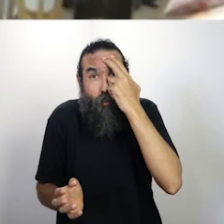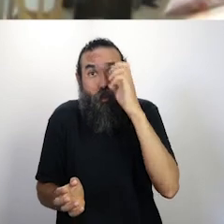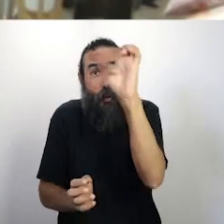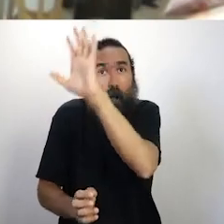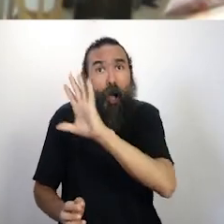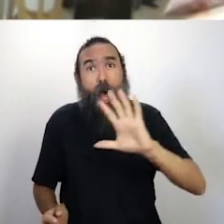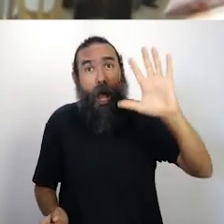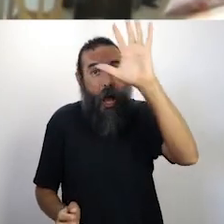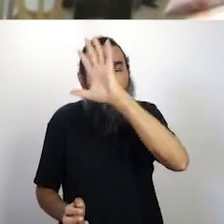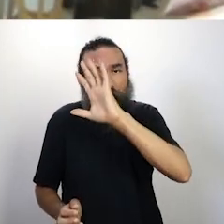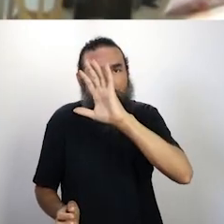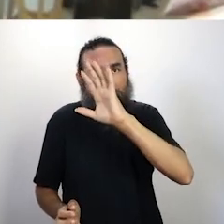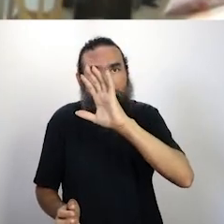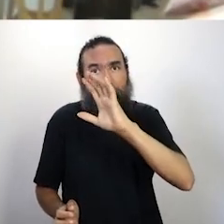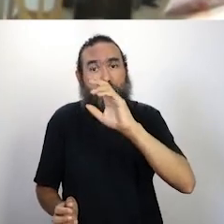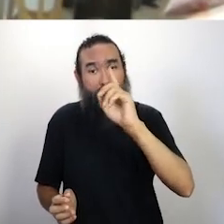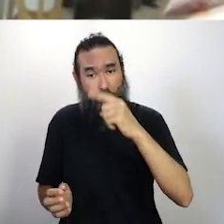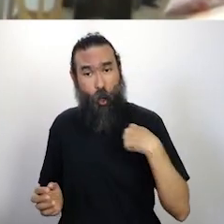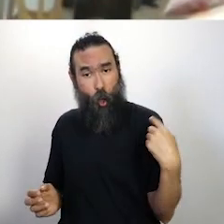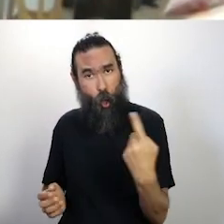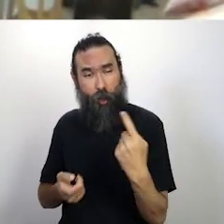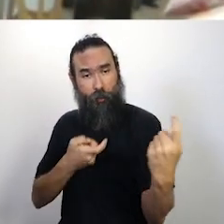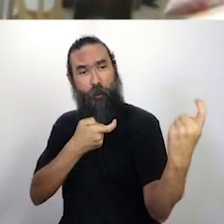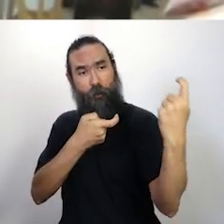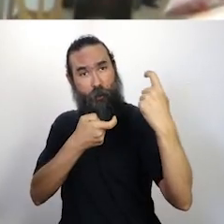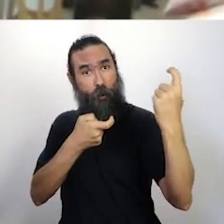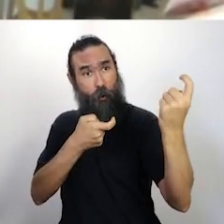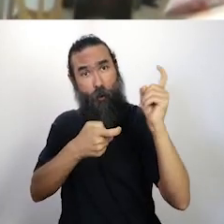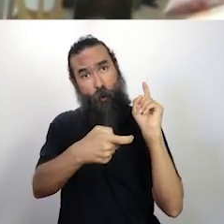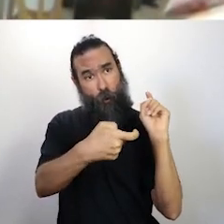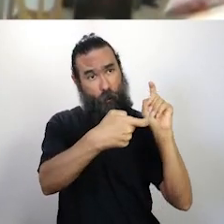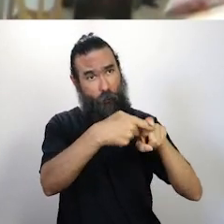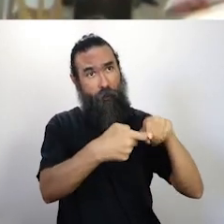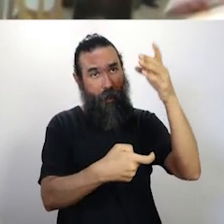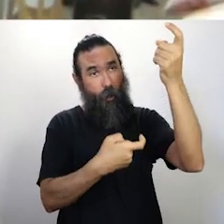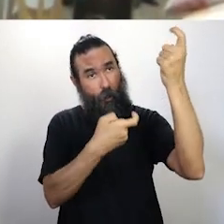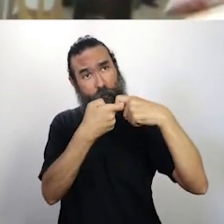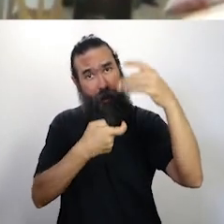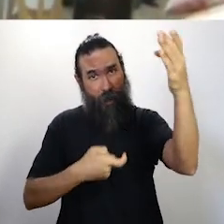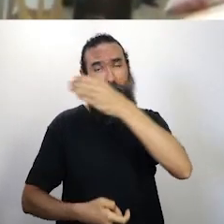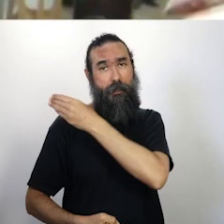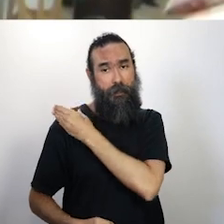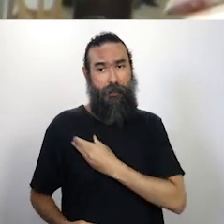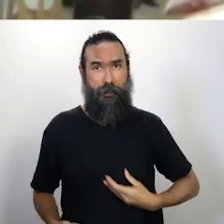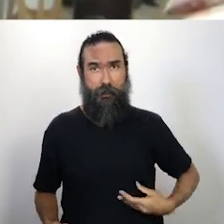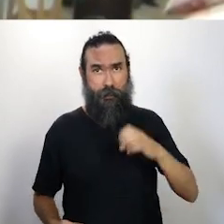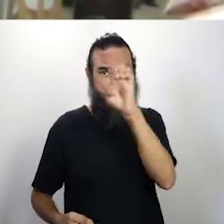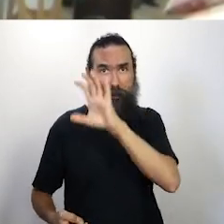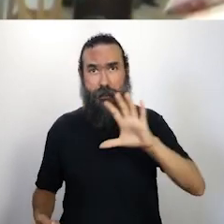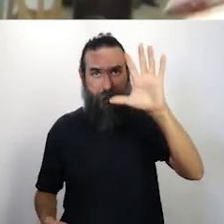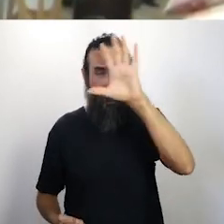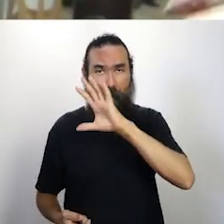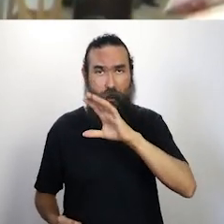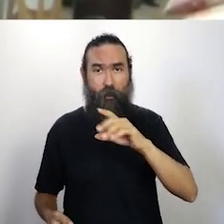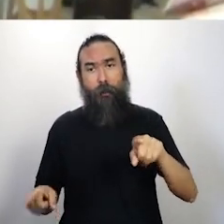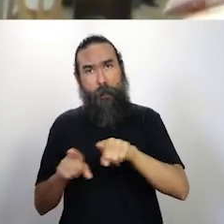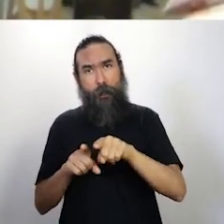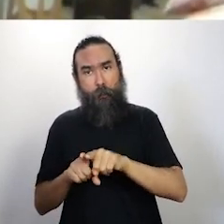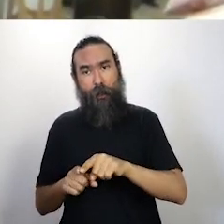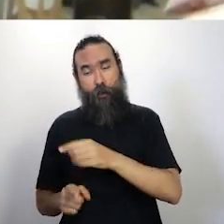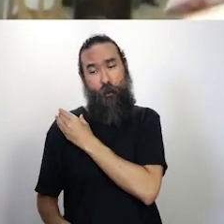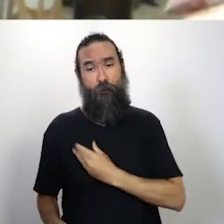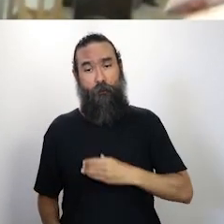uma rede conveniada com o Estado a gente tem aqui a rede do Estado as redes dos federais que aí eu acho que entra aí o pessoal